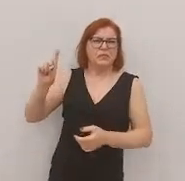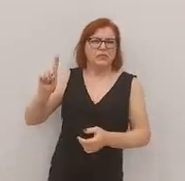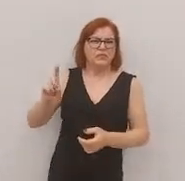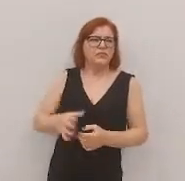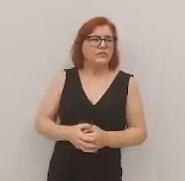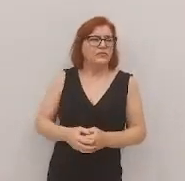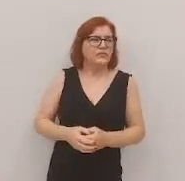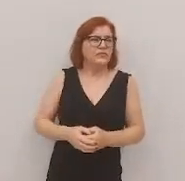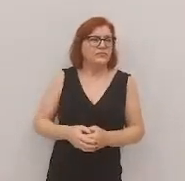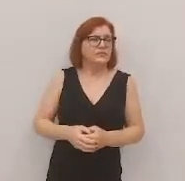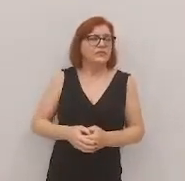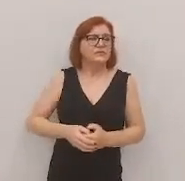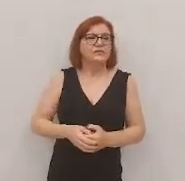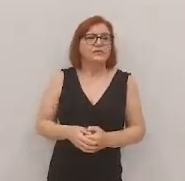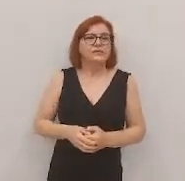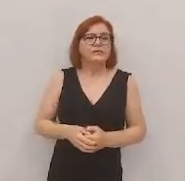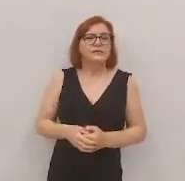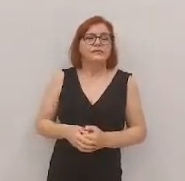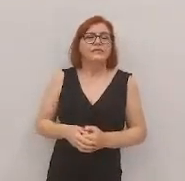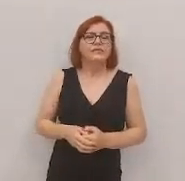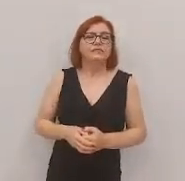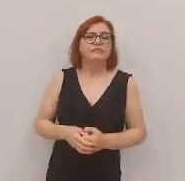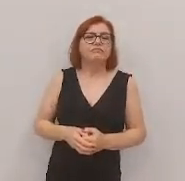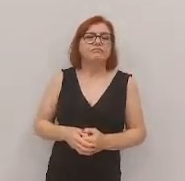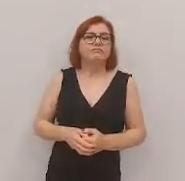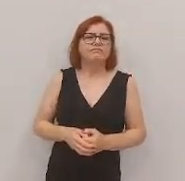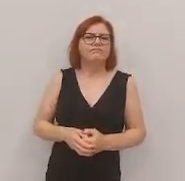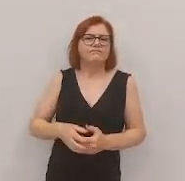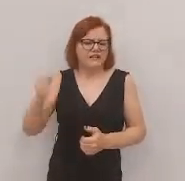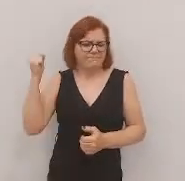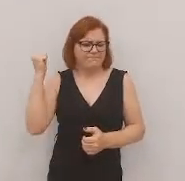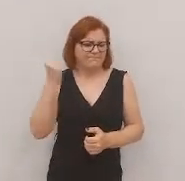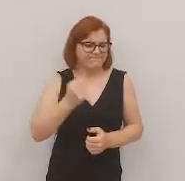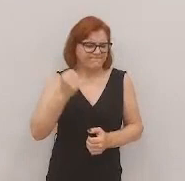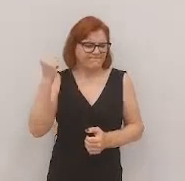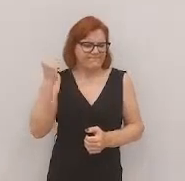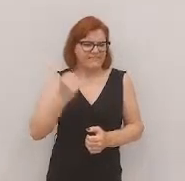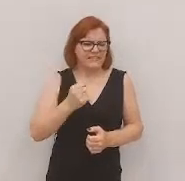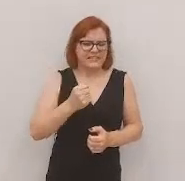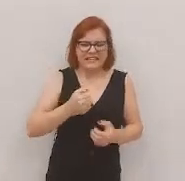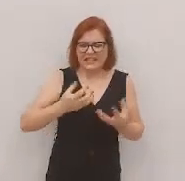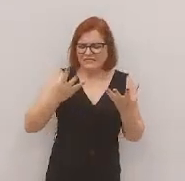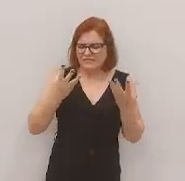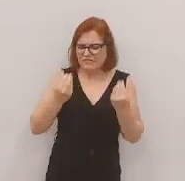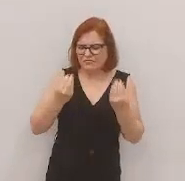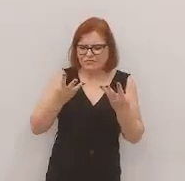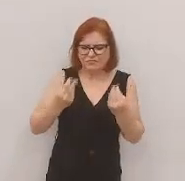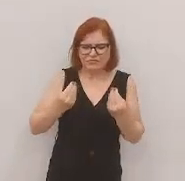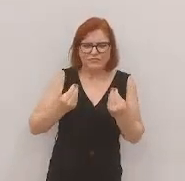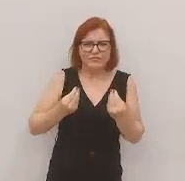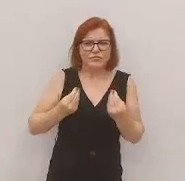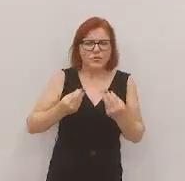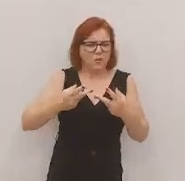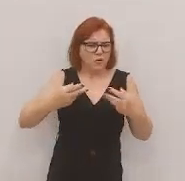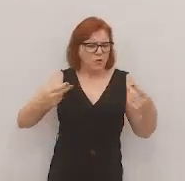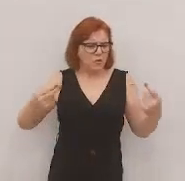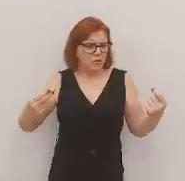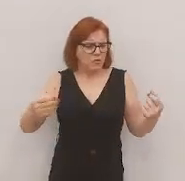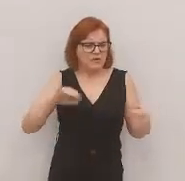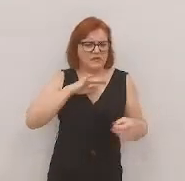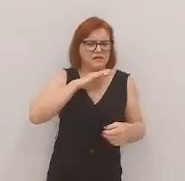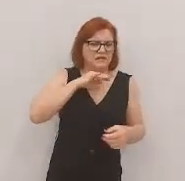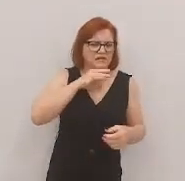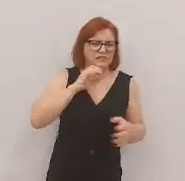Gente, quantos assassinatos, quantas coisas. Oh, Senhor Jesus. Mas o